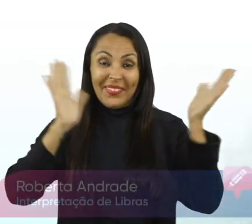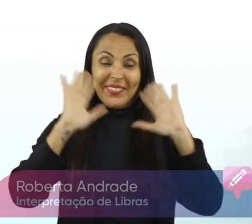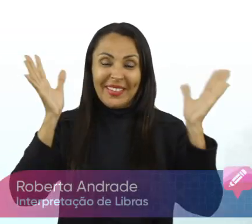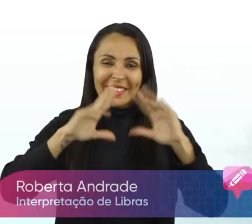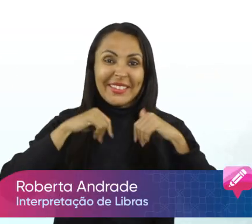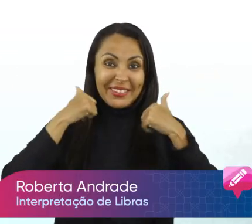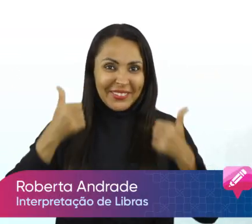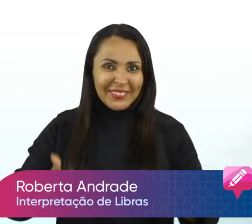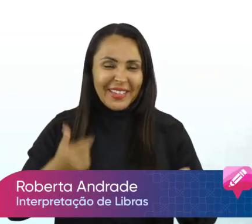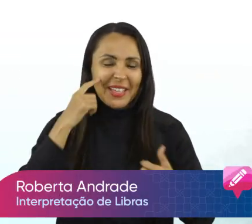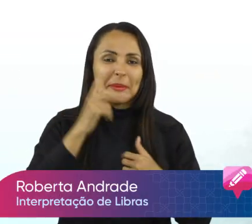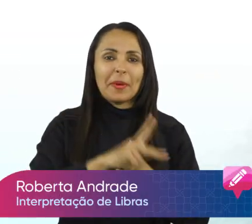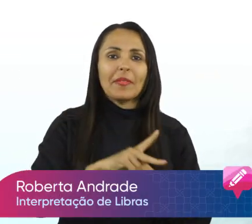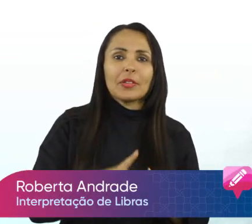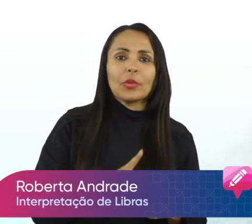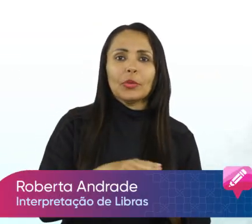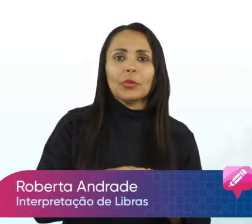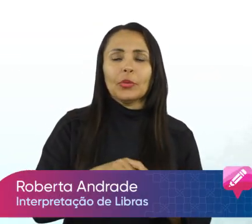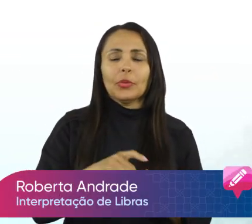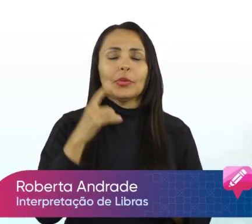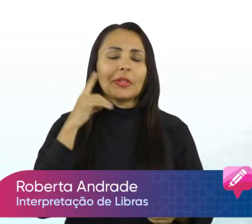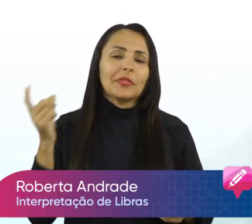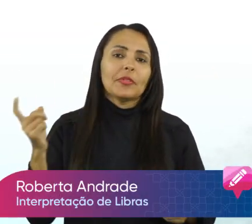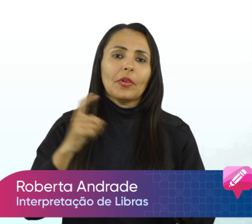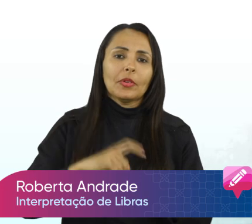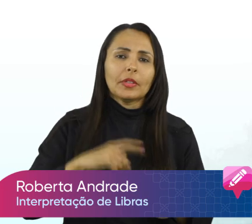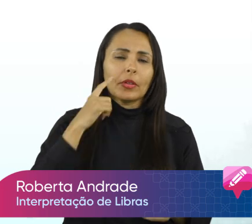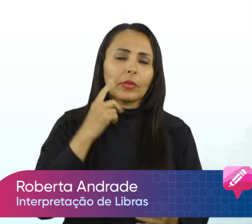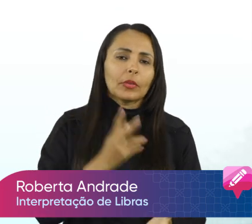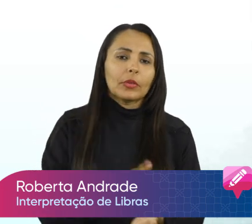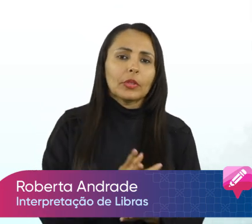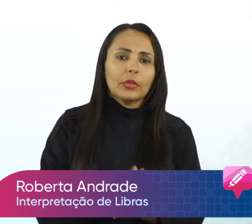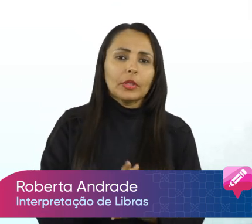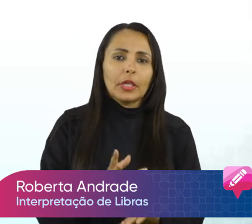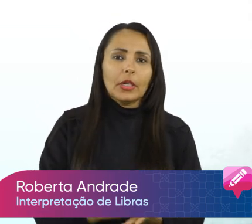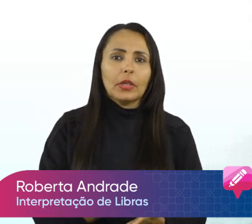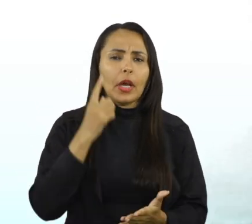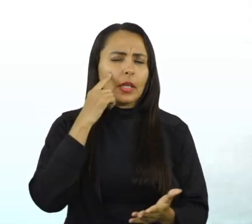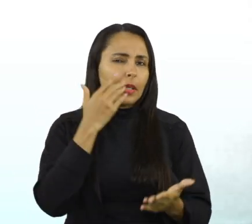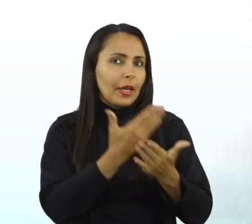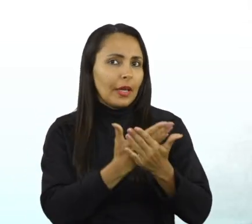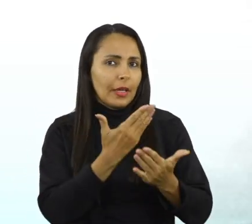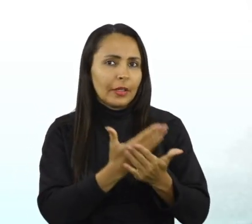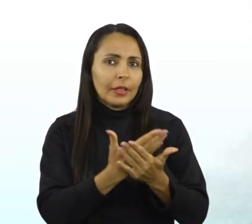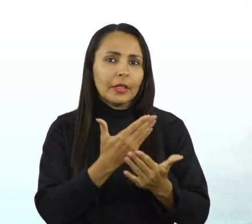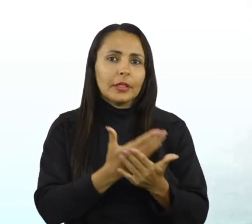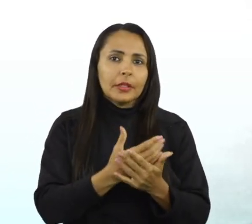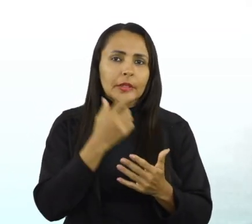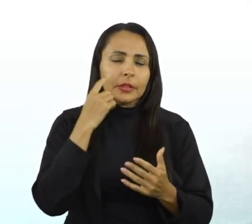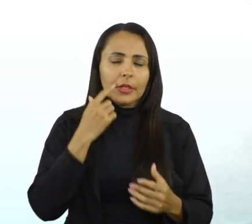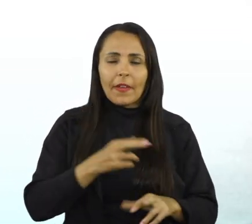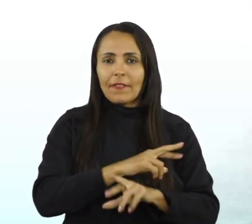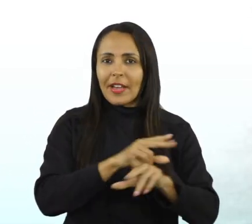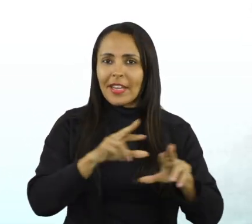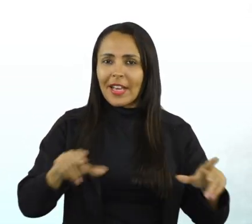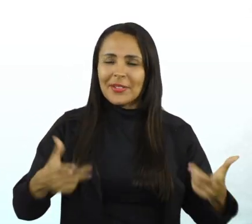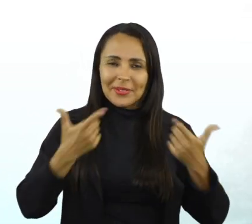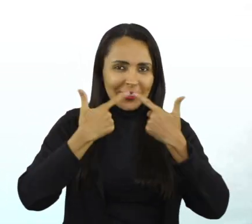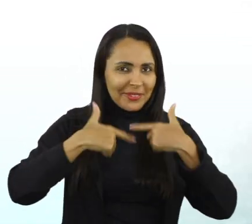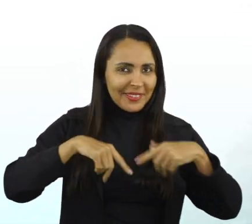Alô, fera, Duduzinho está de volta, dando continuidade àquela aula de variação